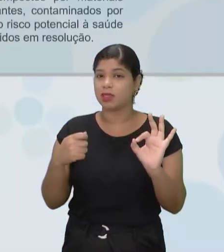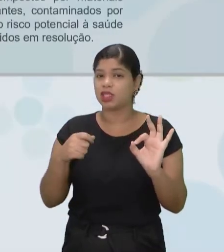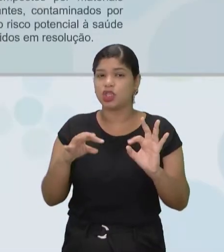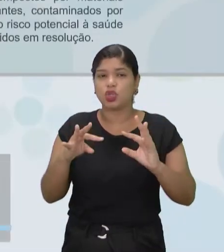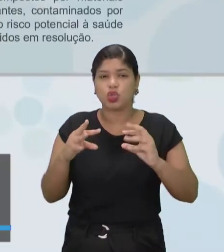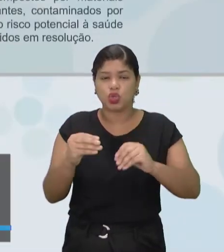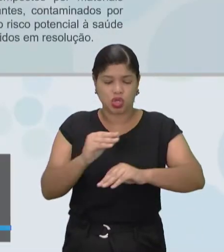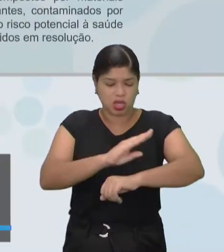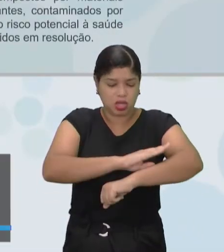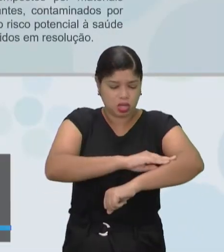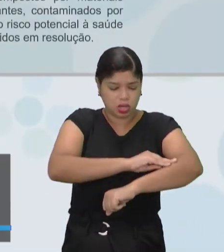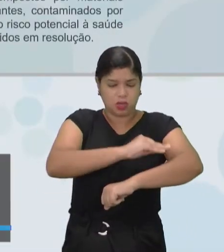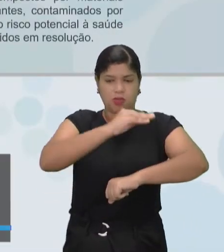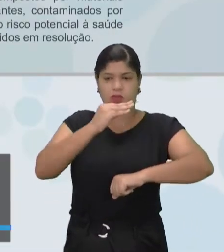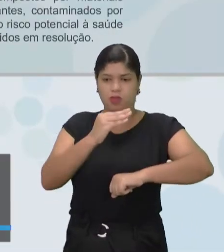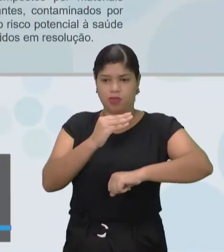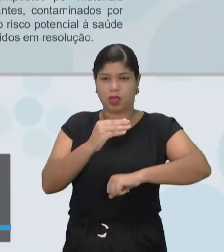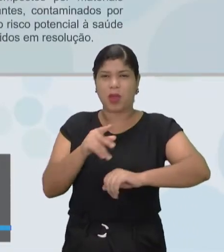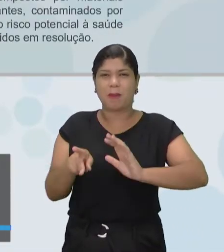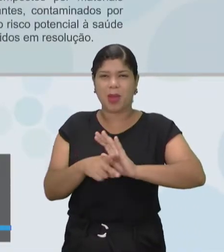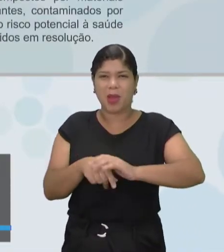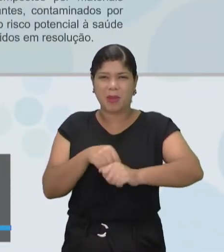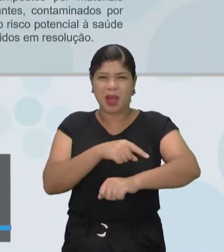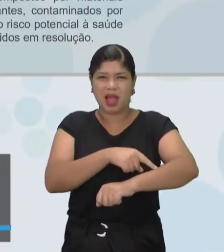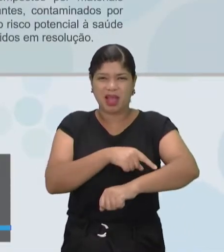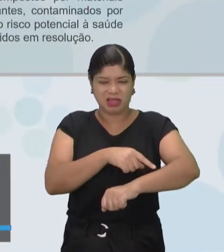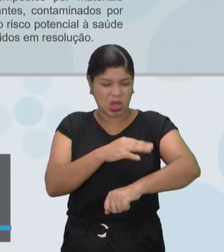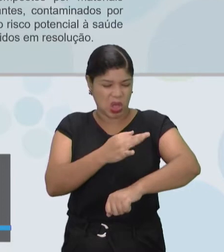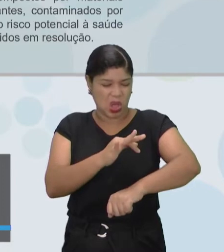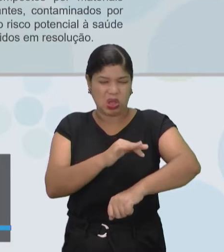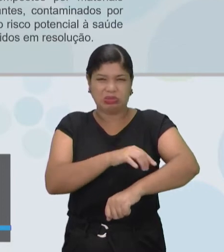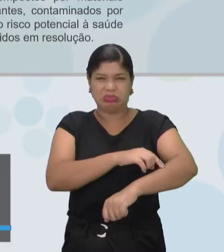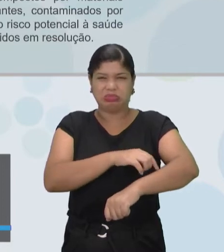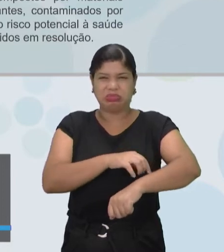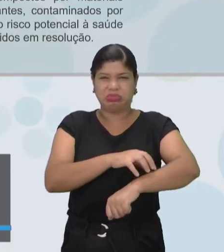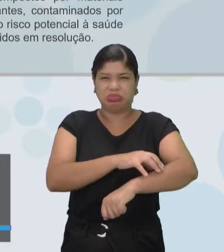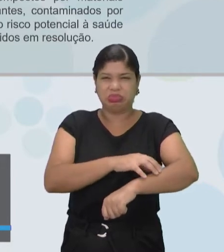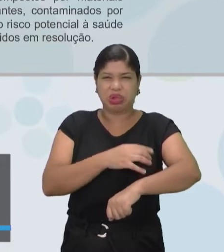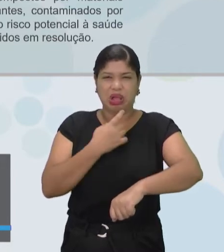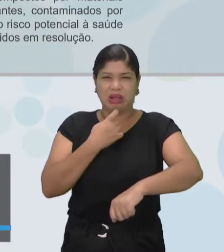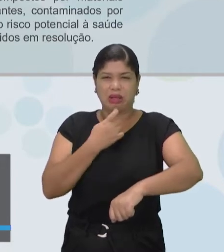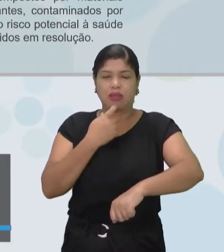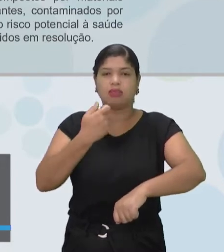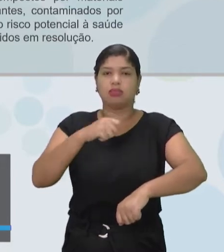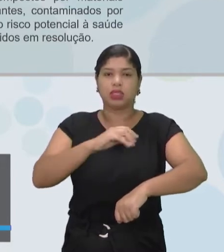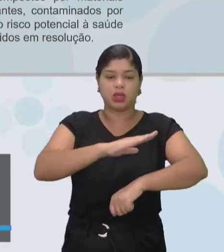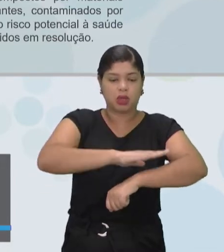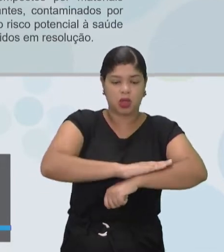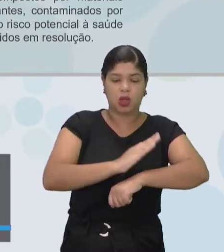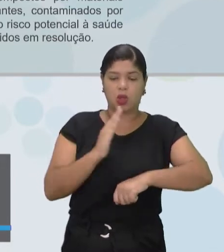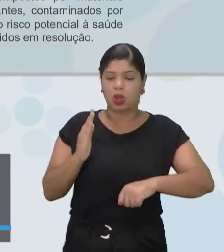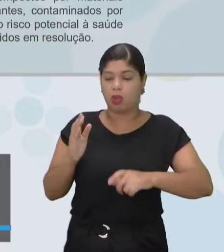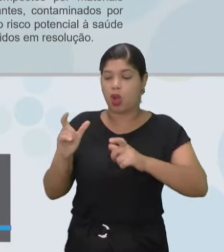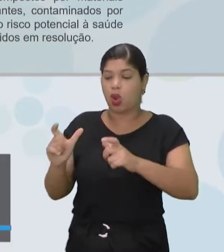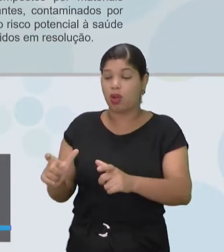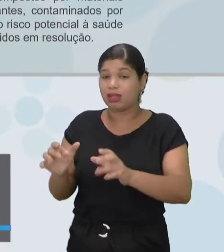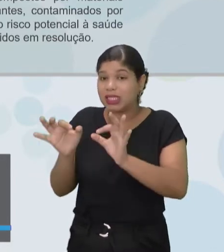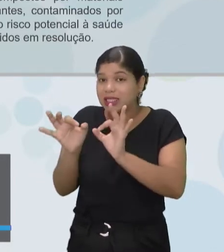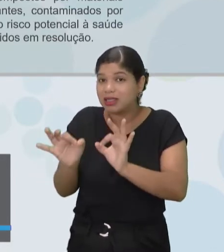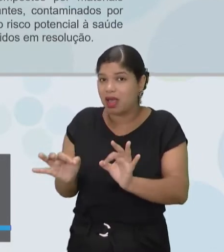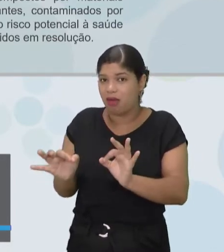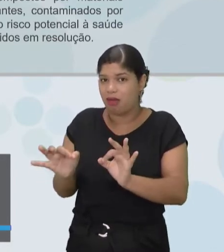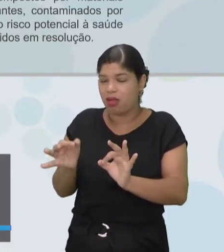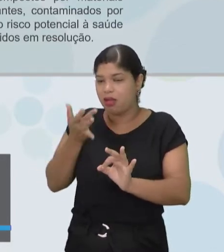todo material que é realizado na saúde, ele é descartado de uma forma específica, ele é descartado de uma forma